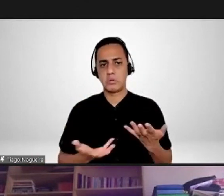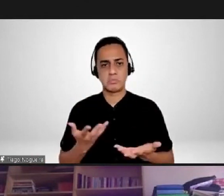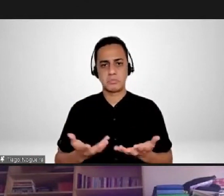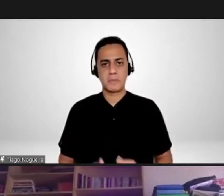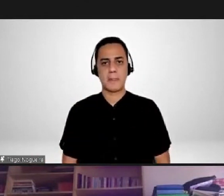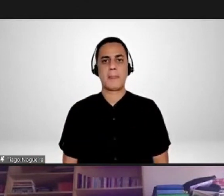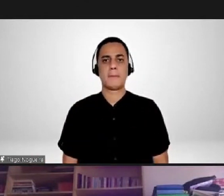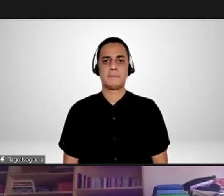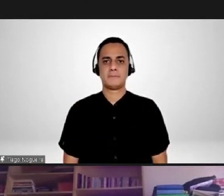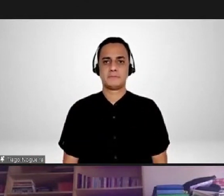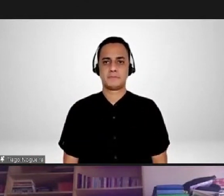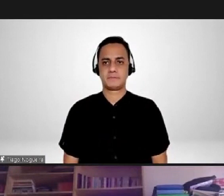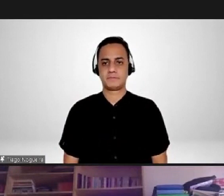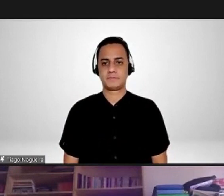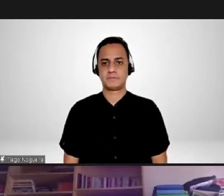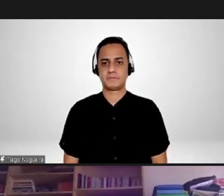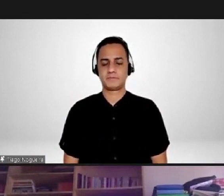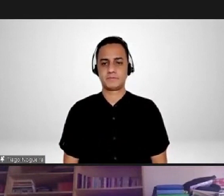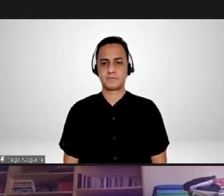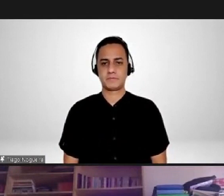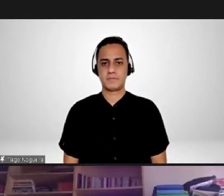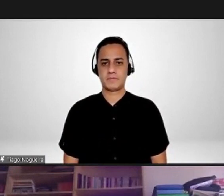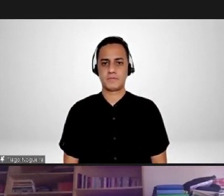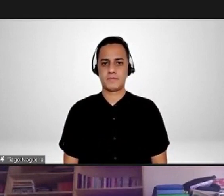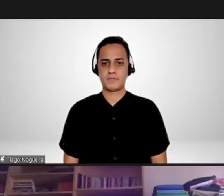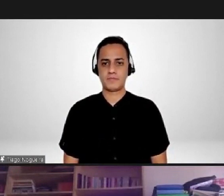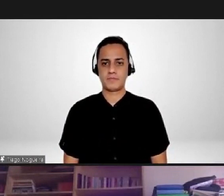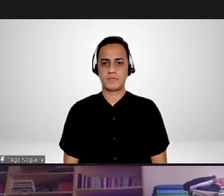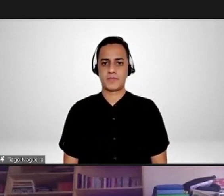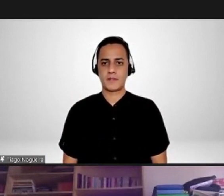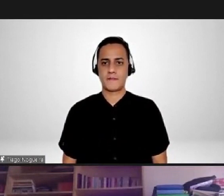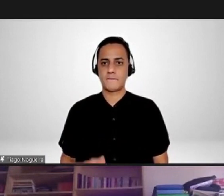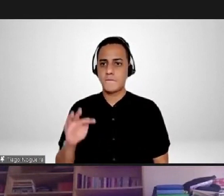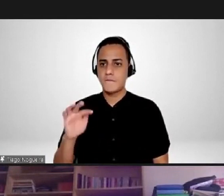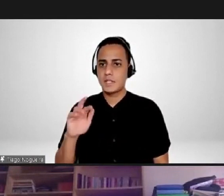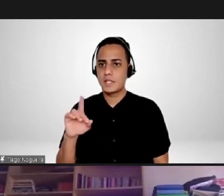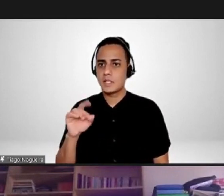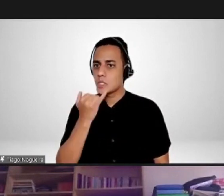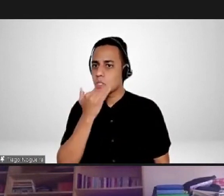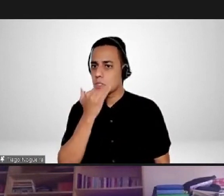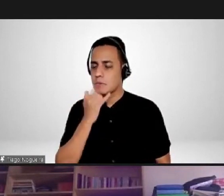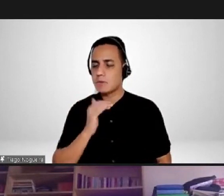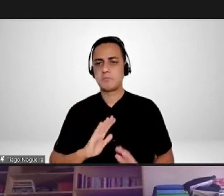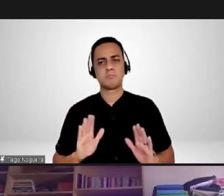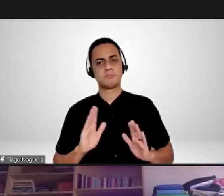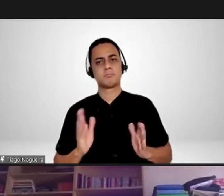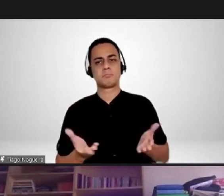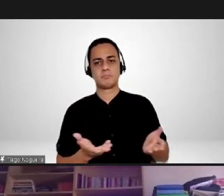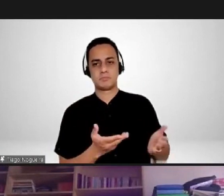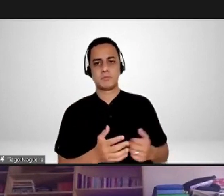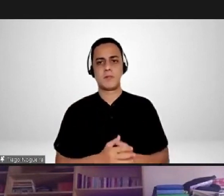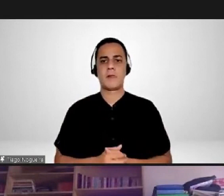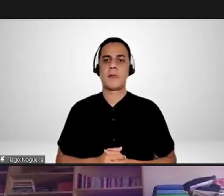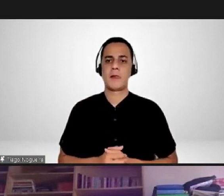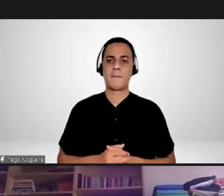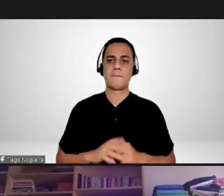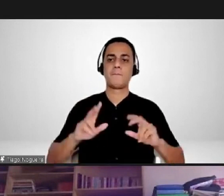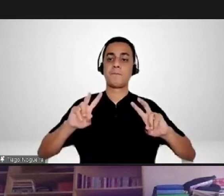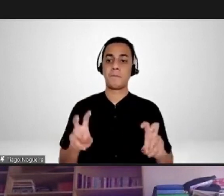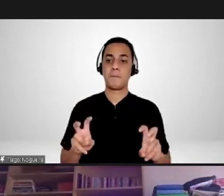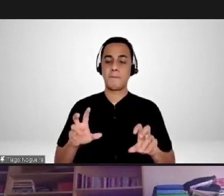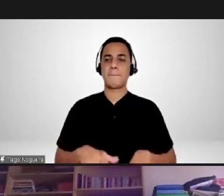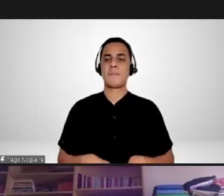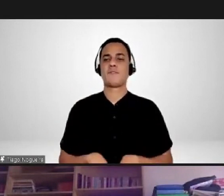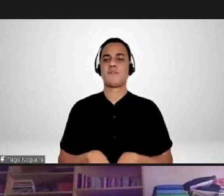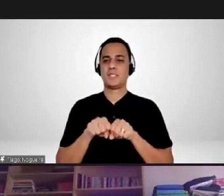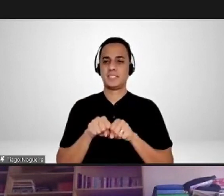relação à formação, o que eu desculpa, Fernando. Imagina, pode. Em relação à